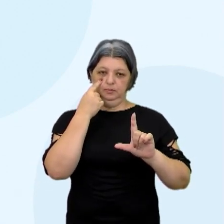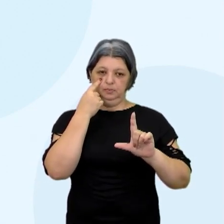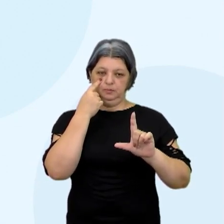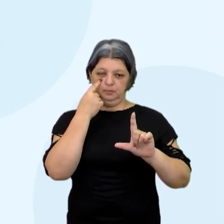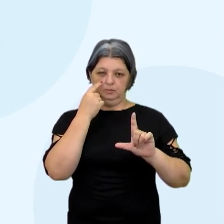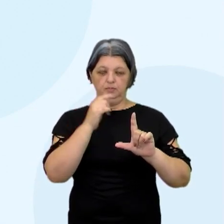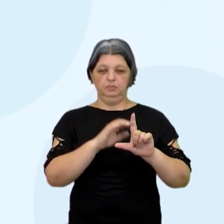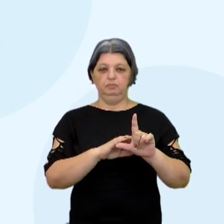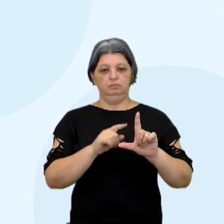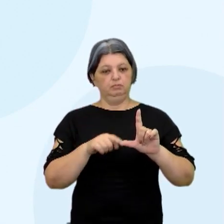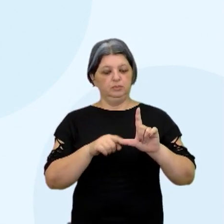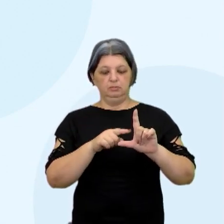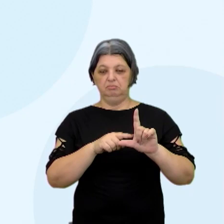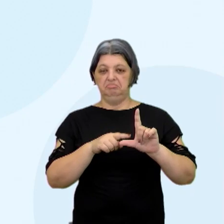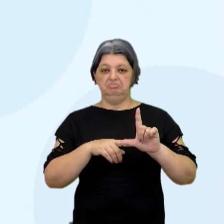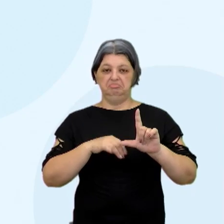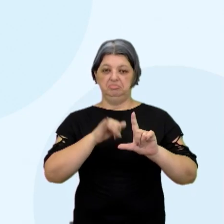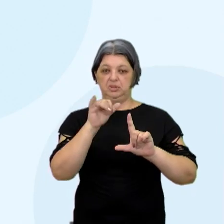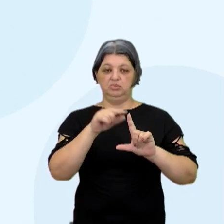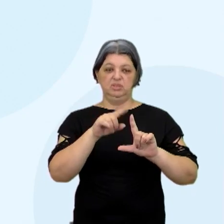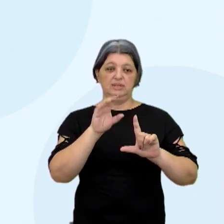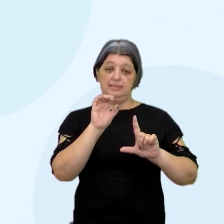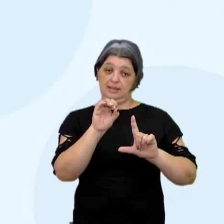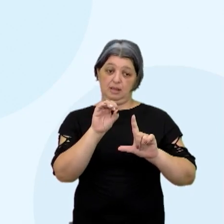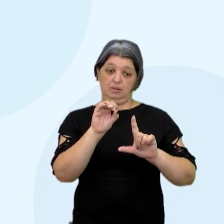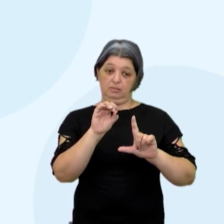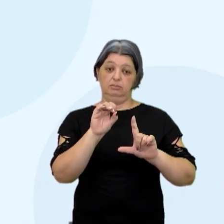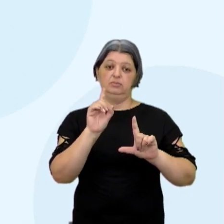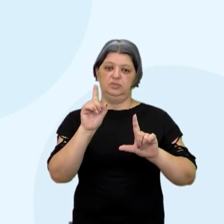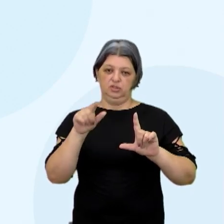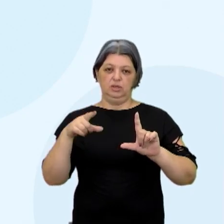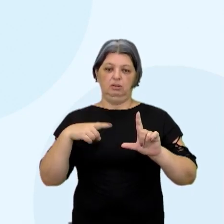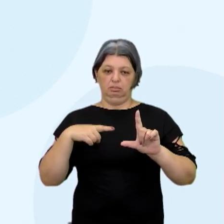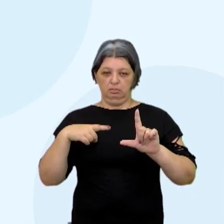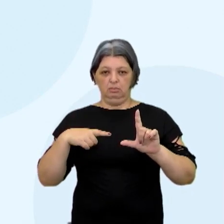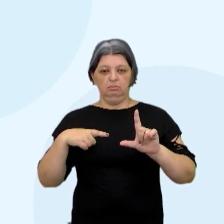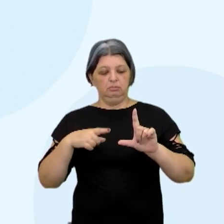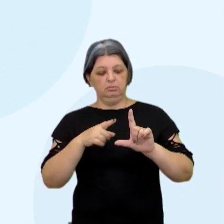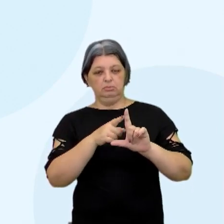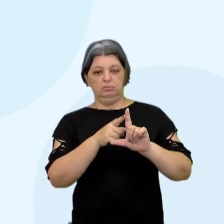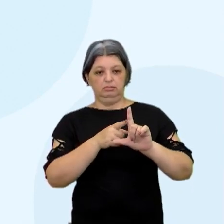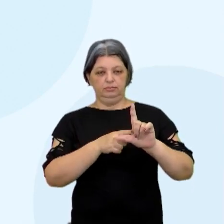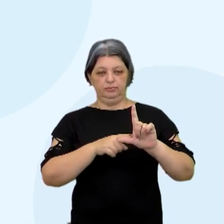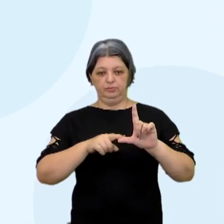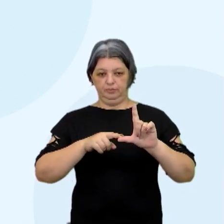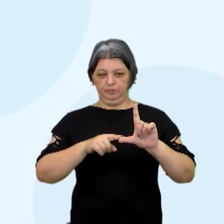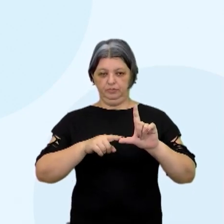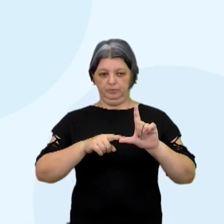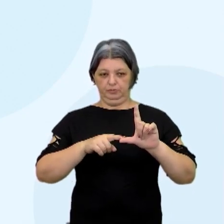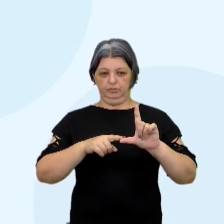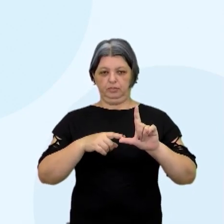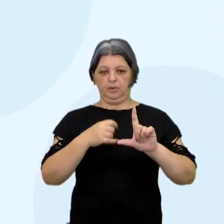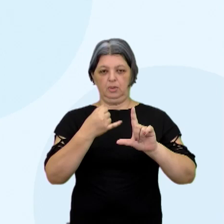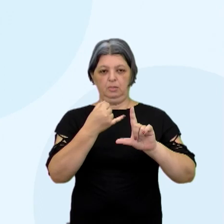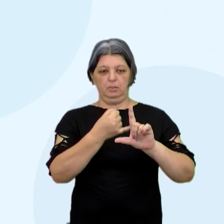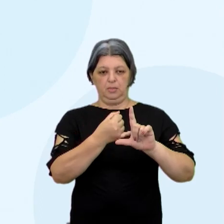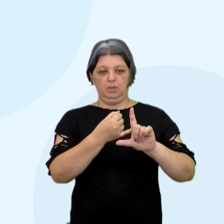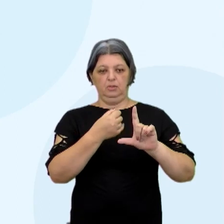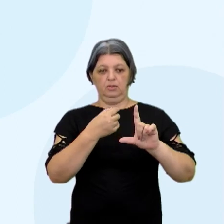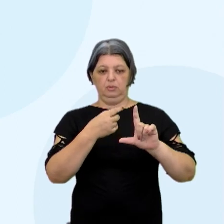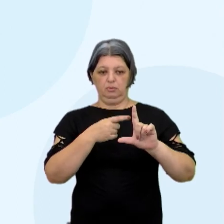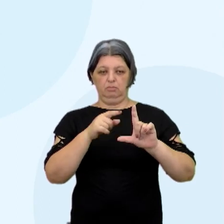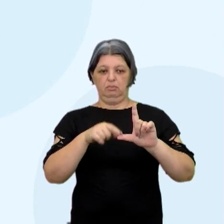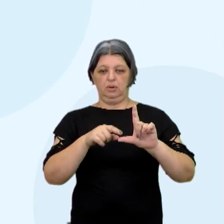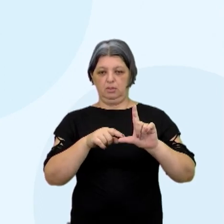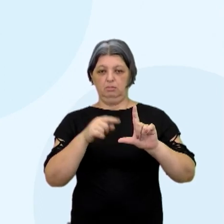zero então a gente não sobe nem desce então a gente já tem aí os pontos da raiz raiz são as soluções da equação né